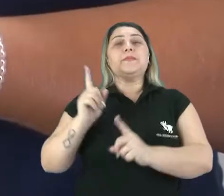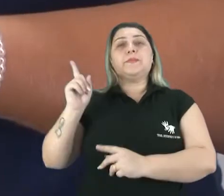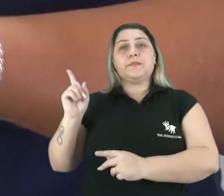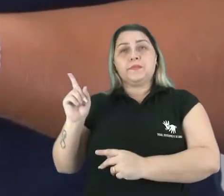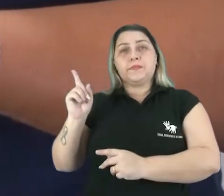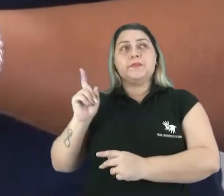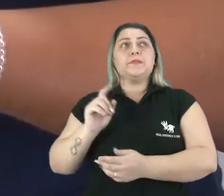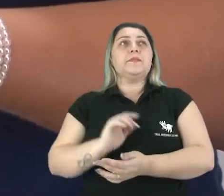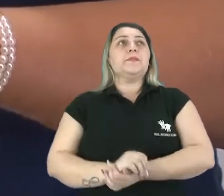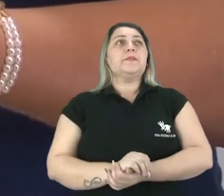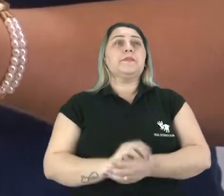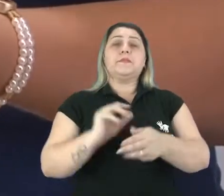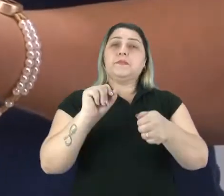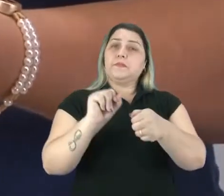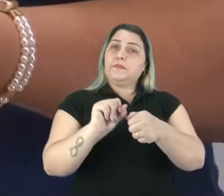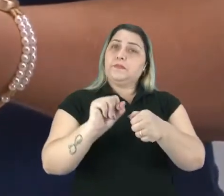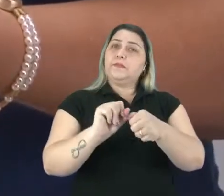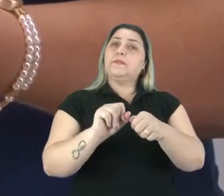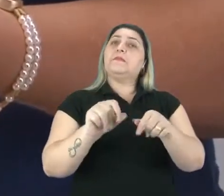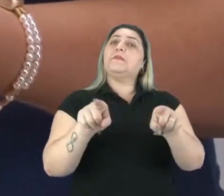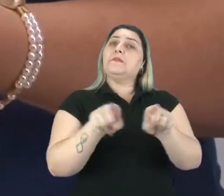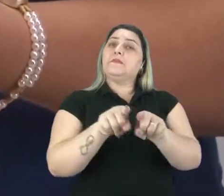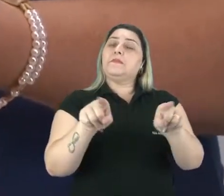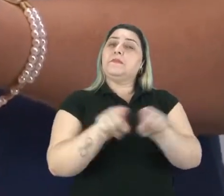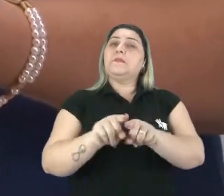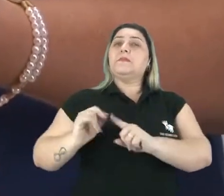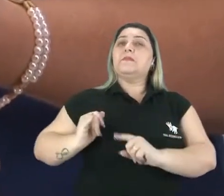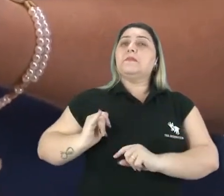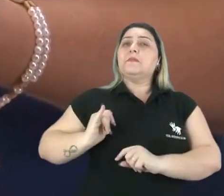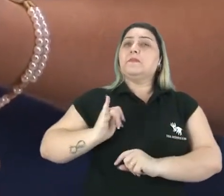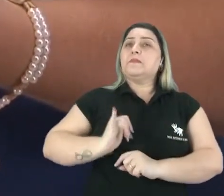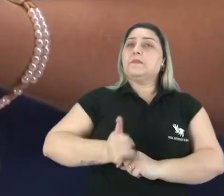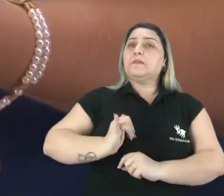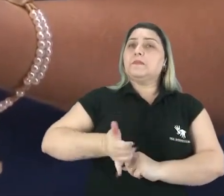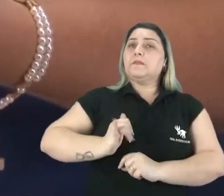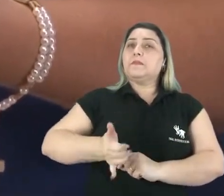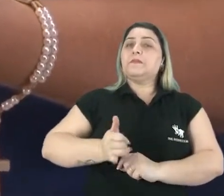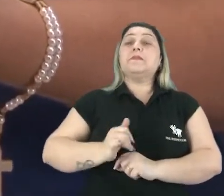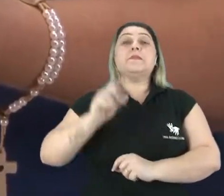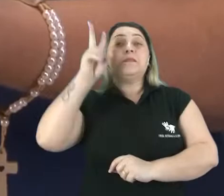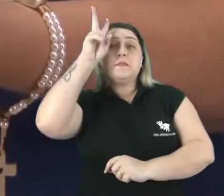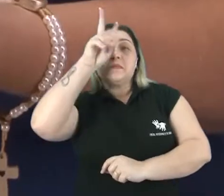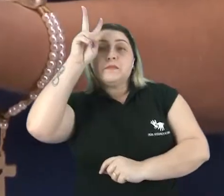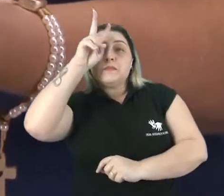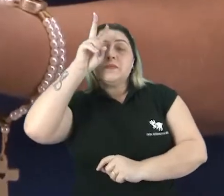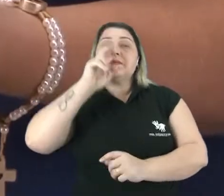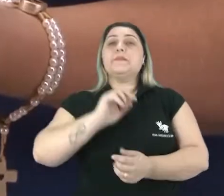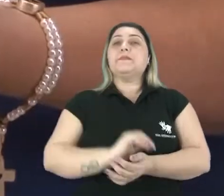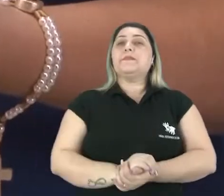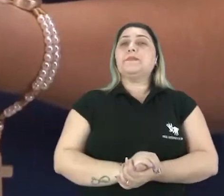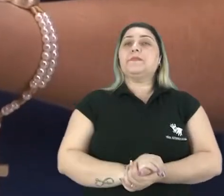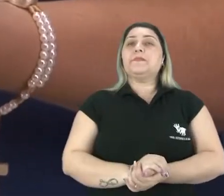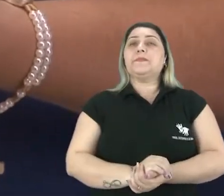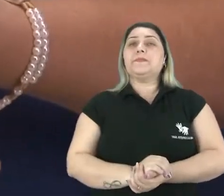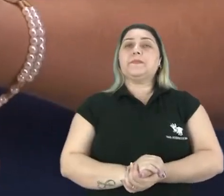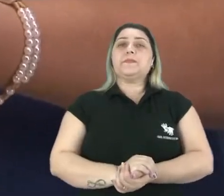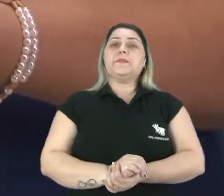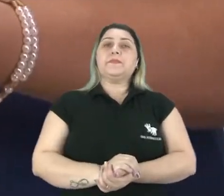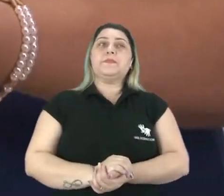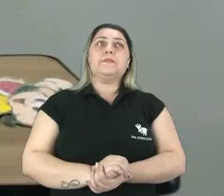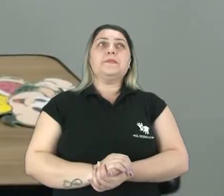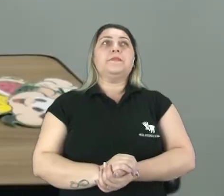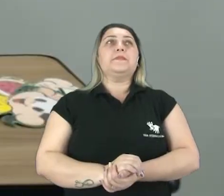aqui, que vão fazer parte da narrativa, ou seja, da história, da contação